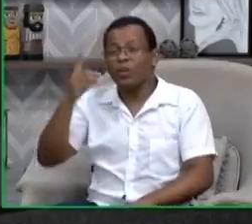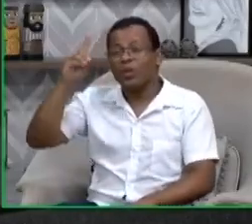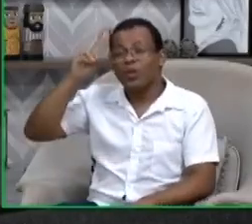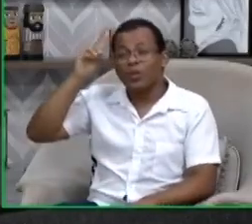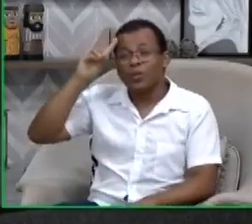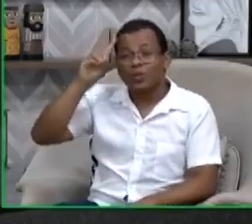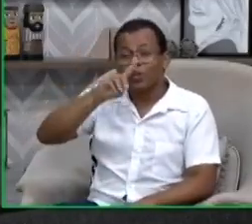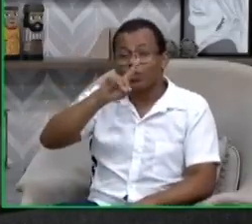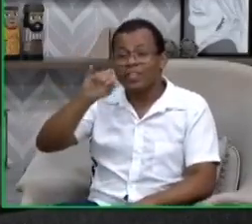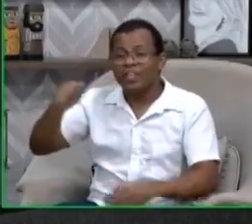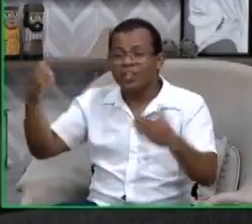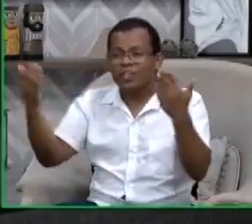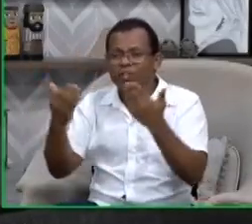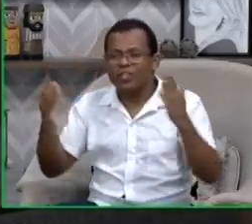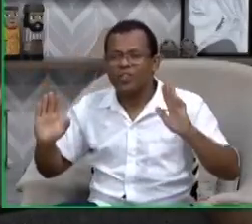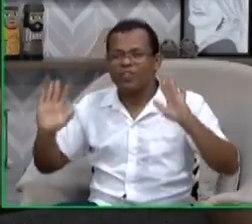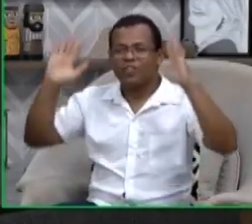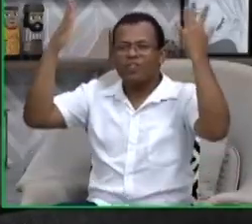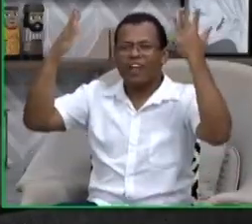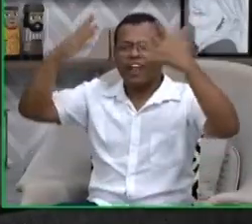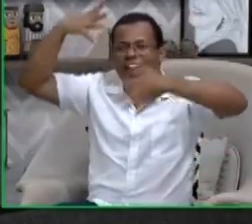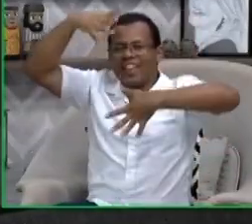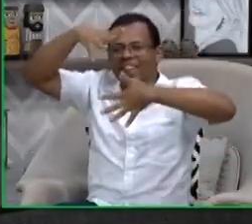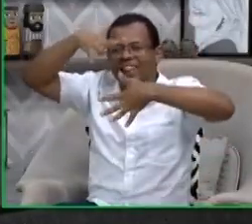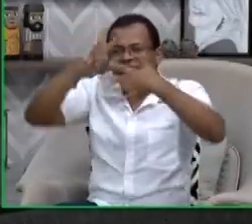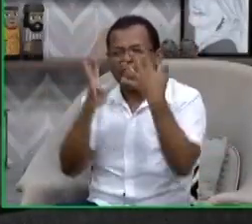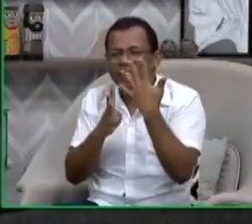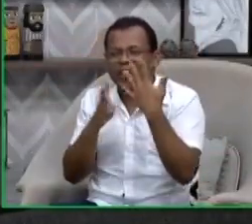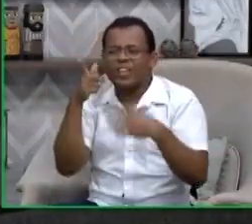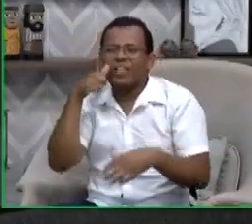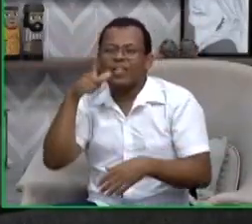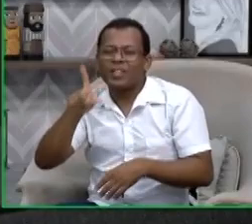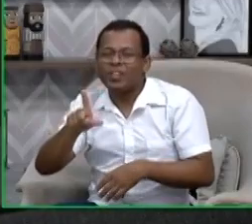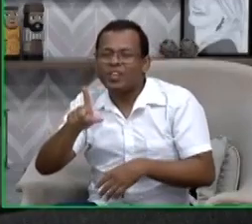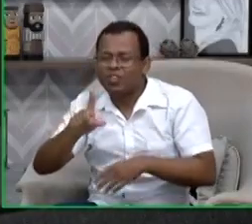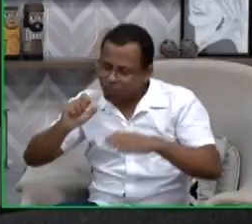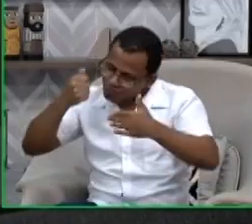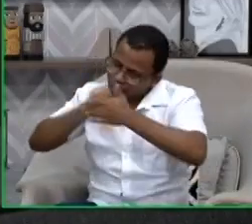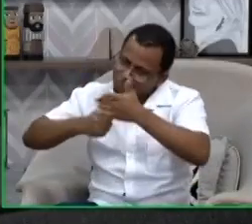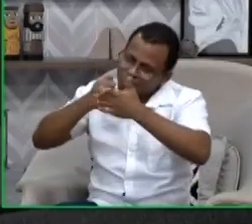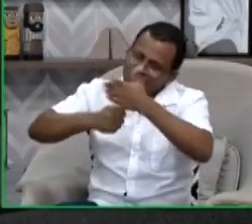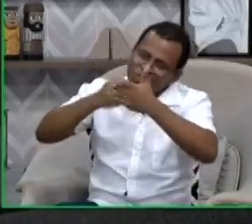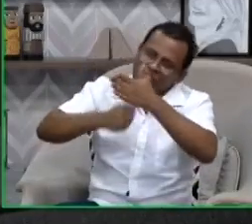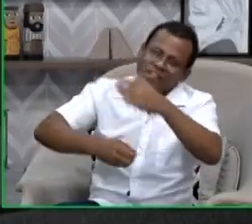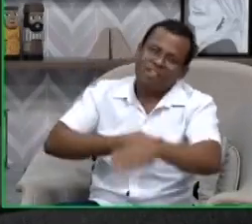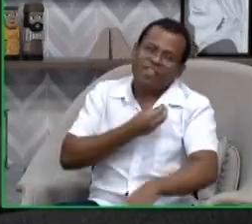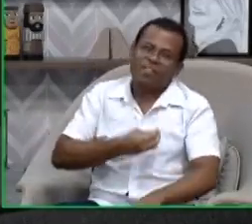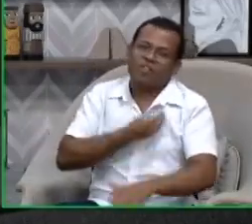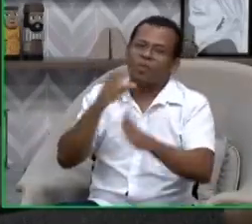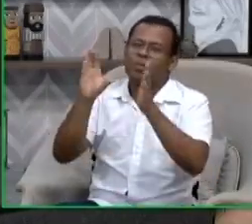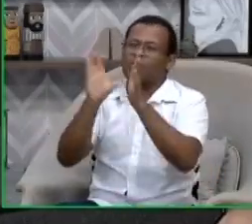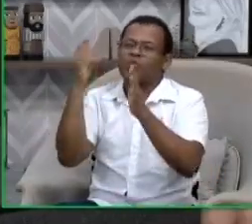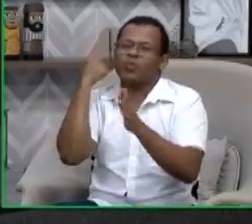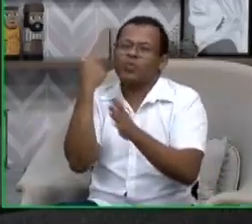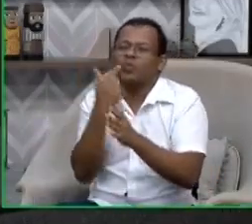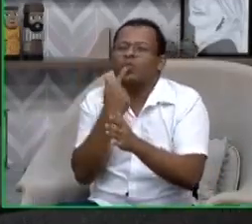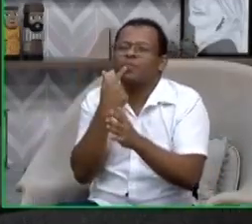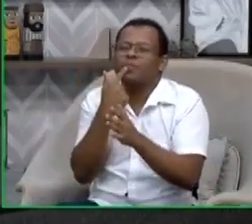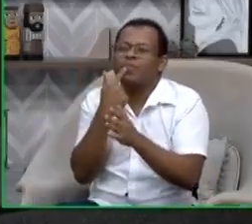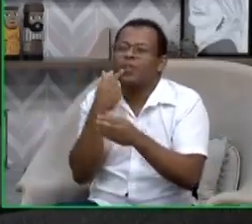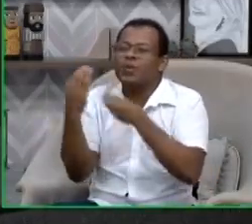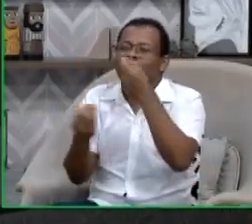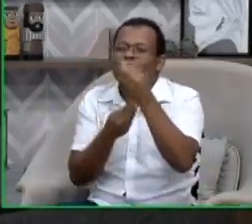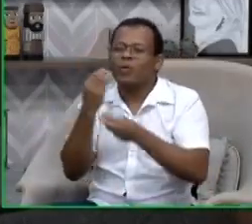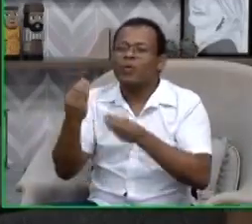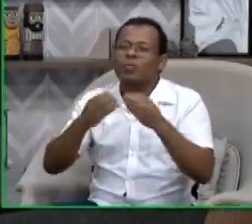hoje, que é um dia de comemoração da Libras, dessa língua, de toda essa luta que nós temos vivido com a comunidade surda. E, como